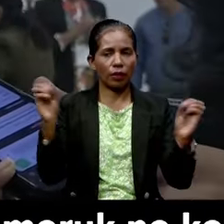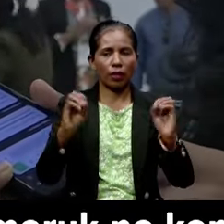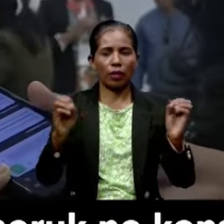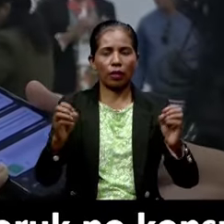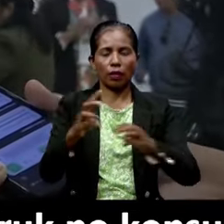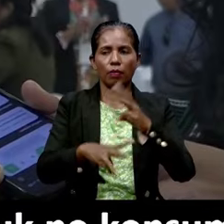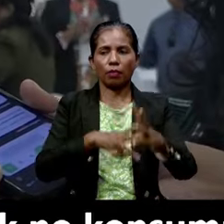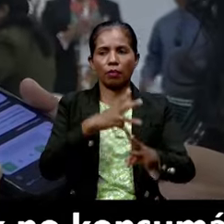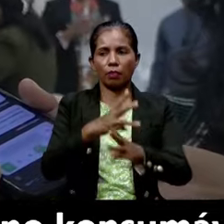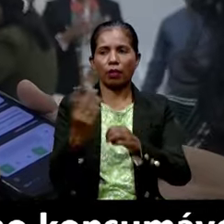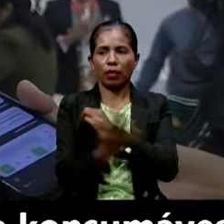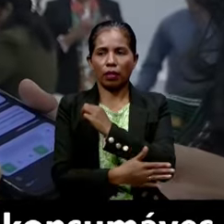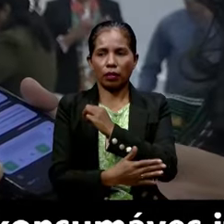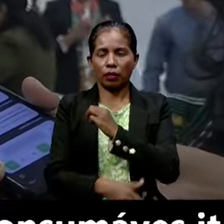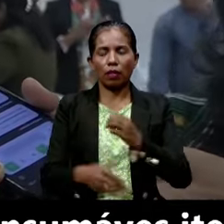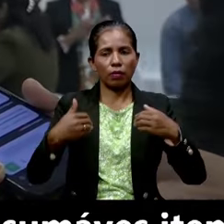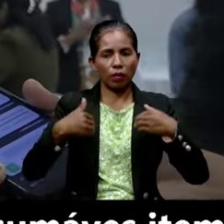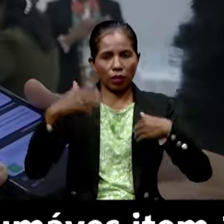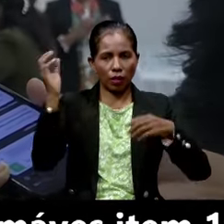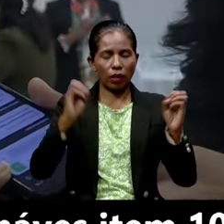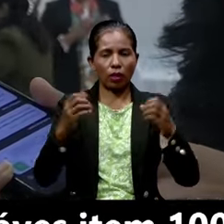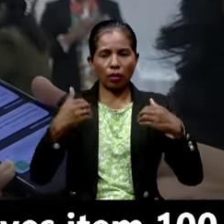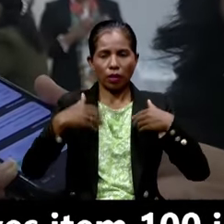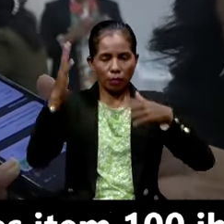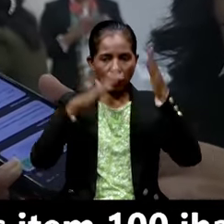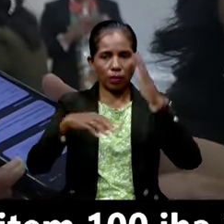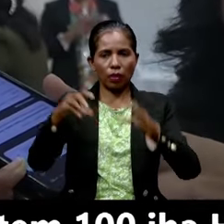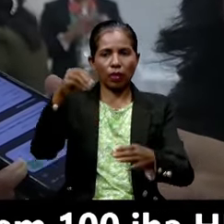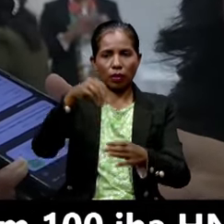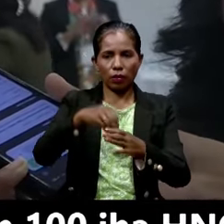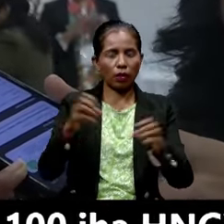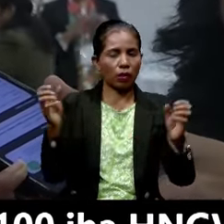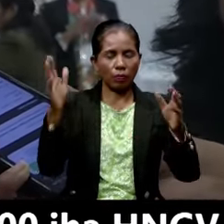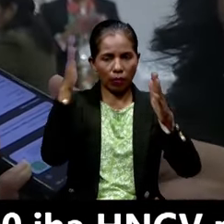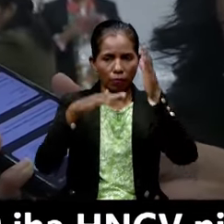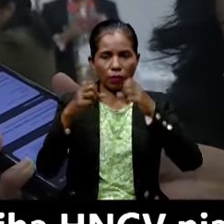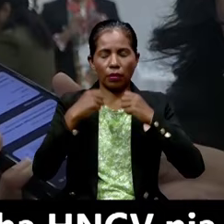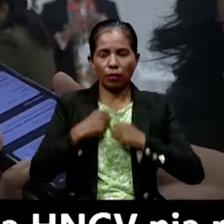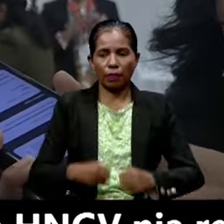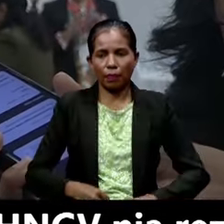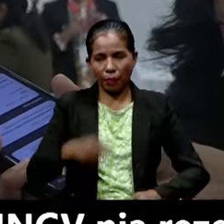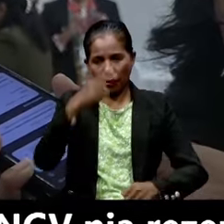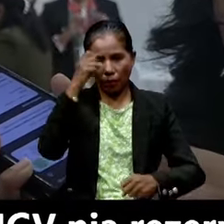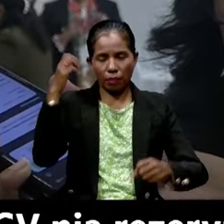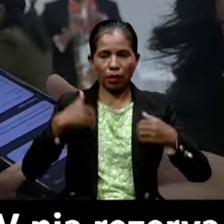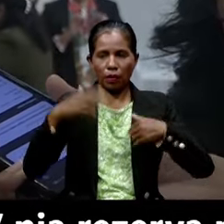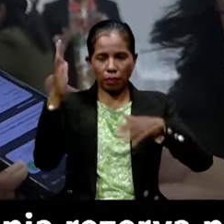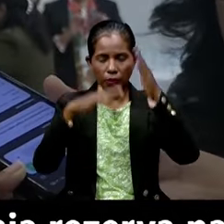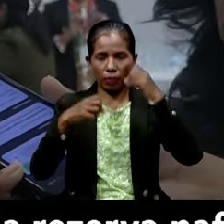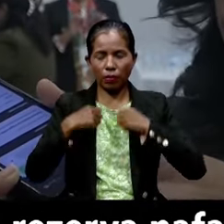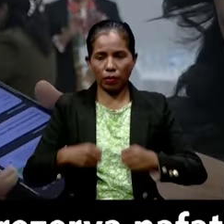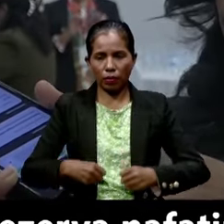mundo né ela ia nação então ela ia problema incluímos ela ia problema da saúde também ia problema da saúde mas governo